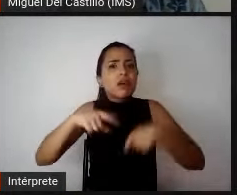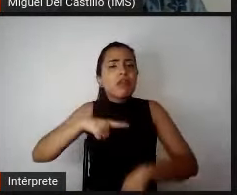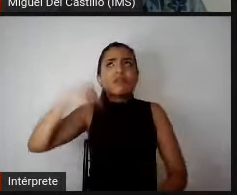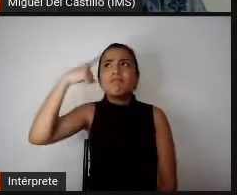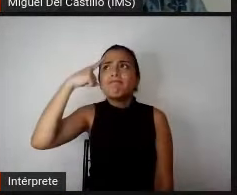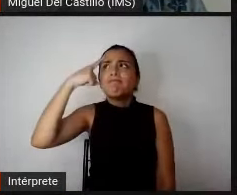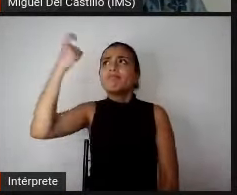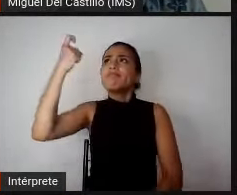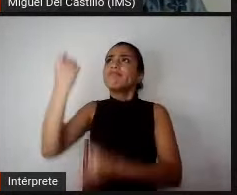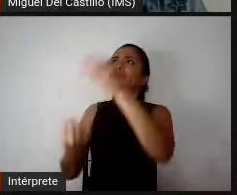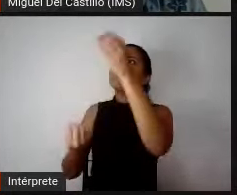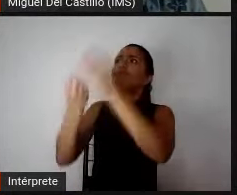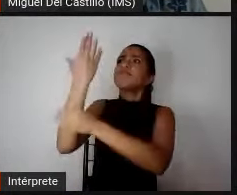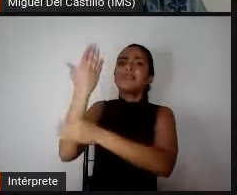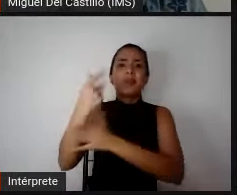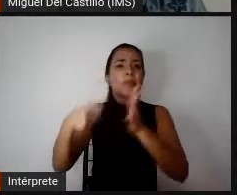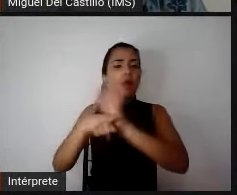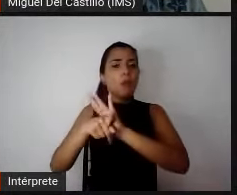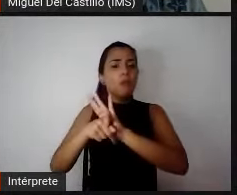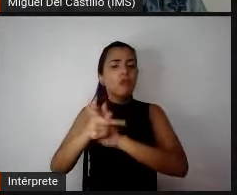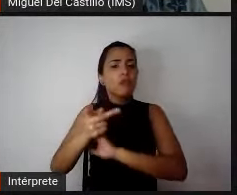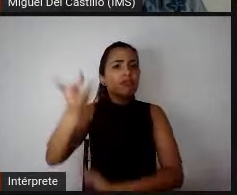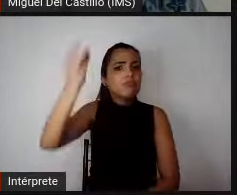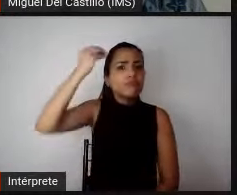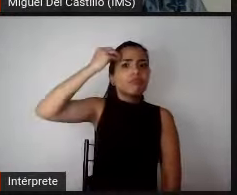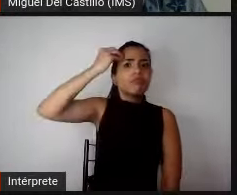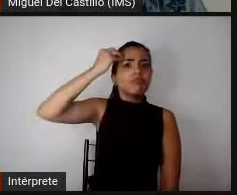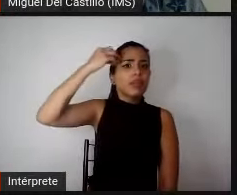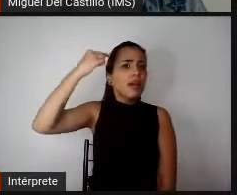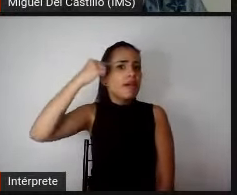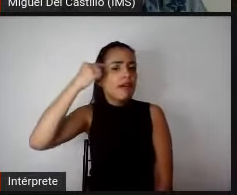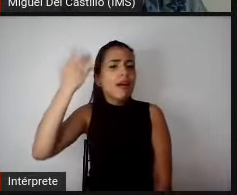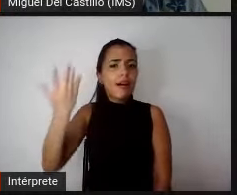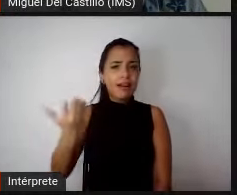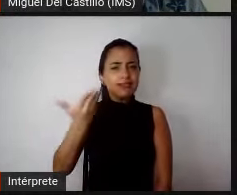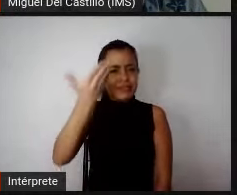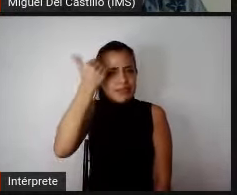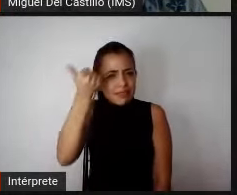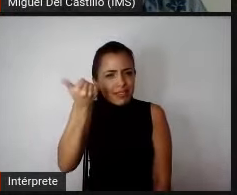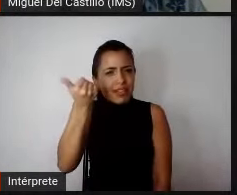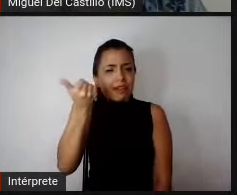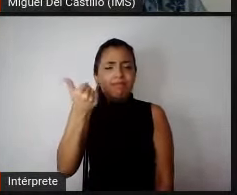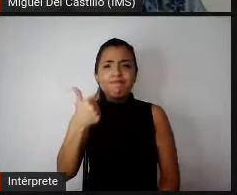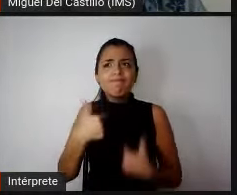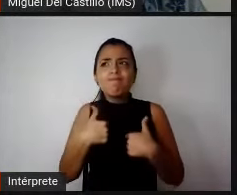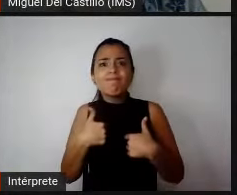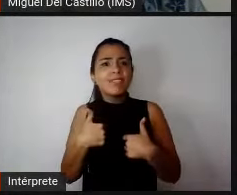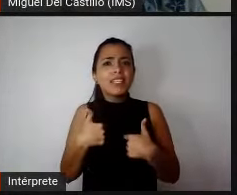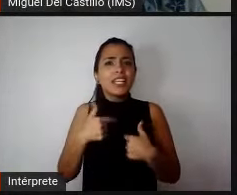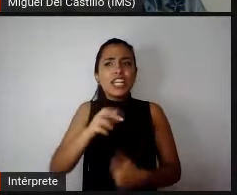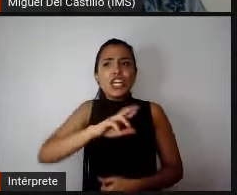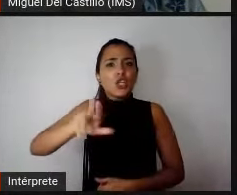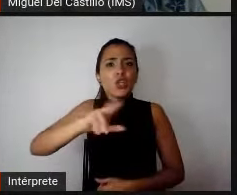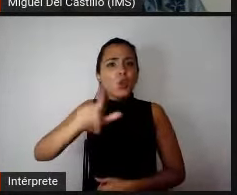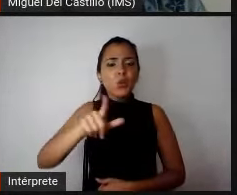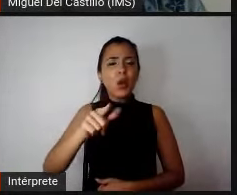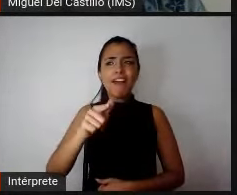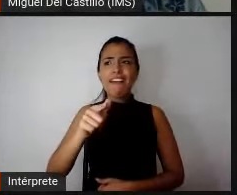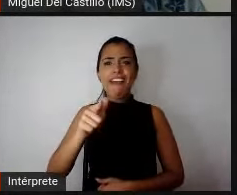dessas coisas mitológicas ou grandes guerras sem a coisa na frente? Como eu não